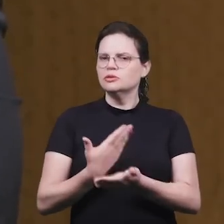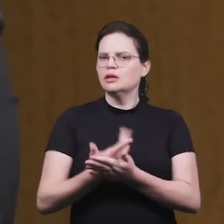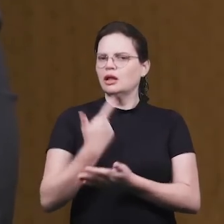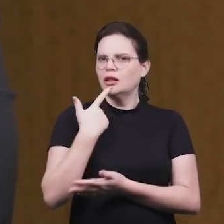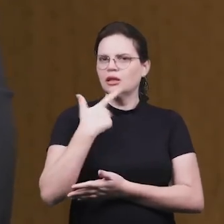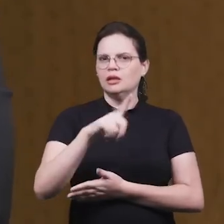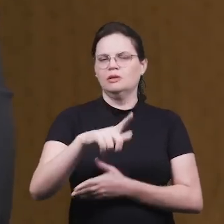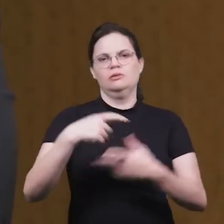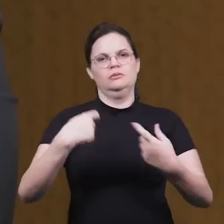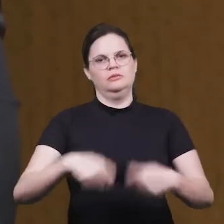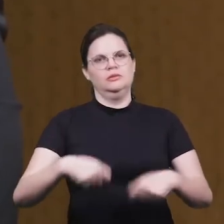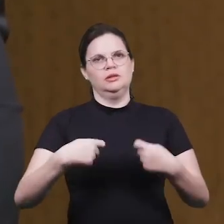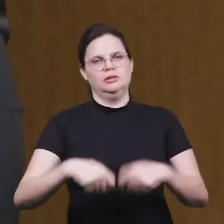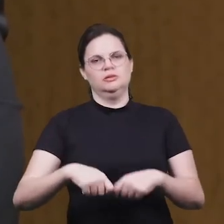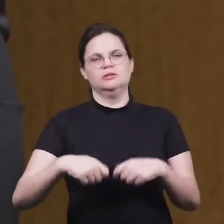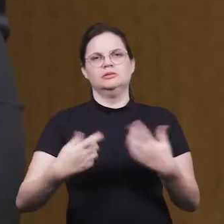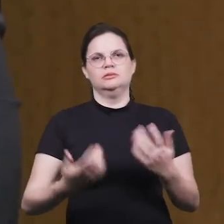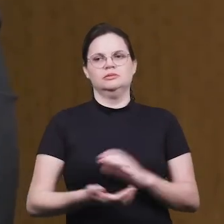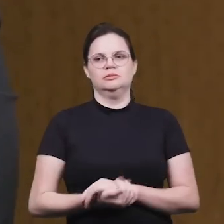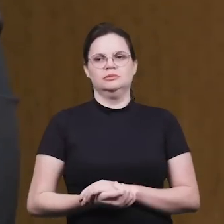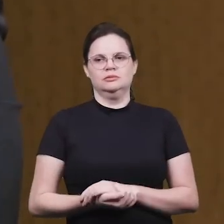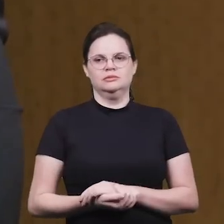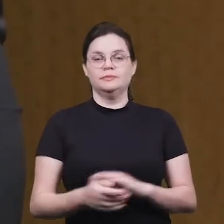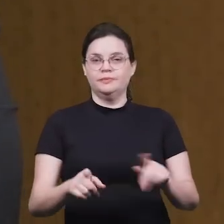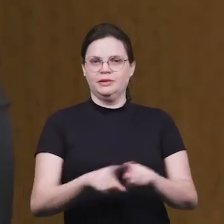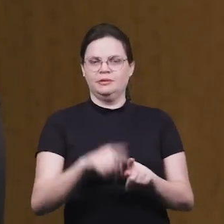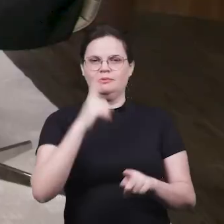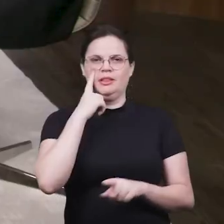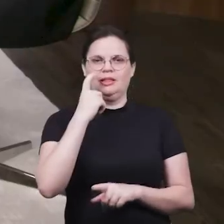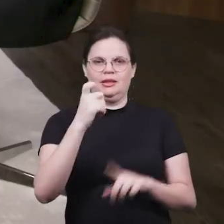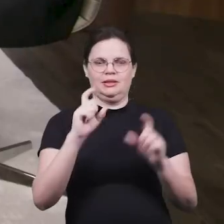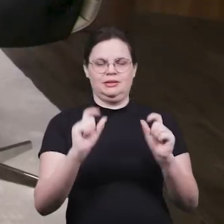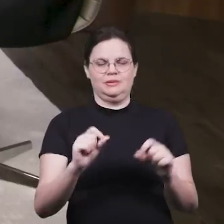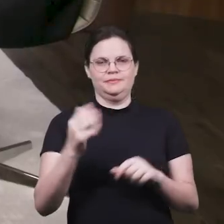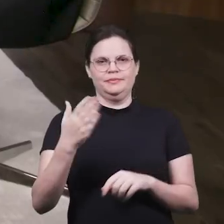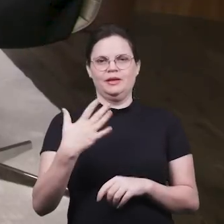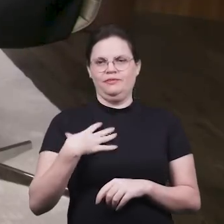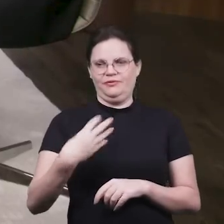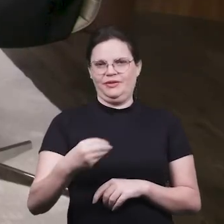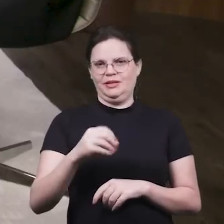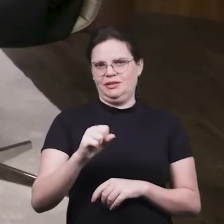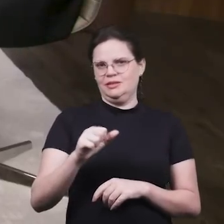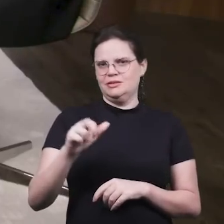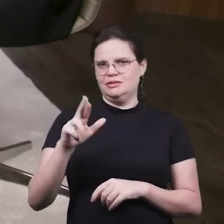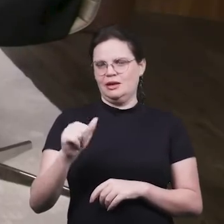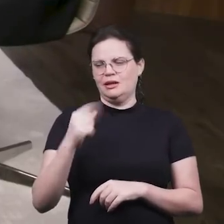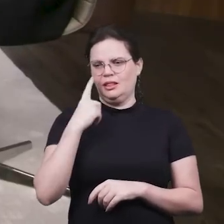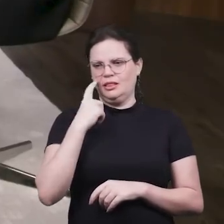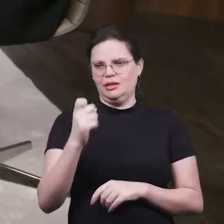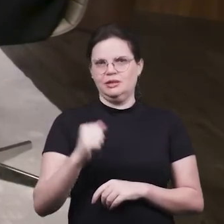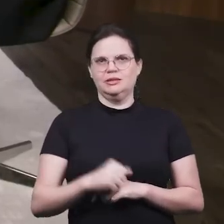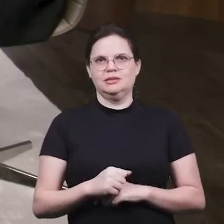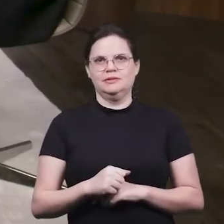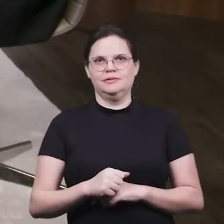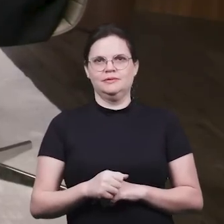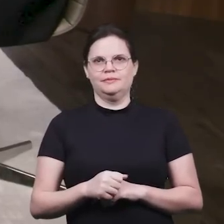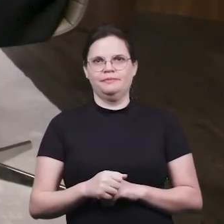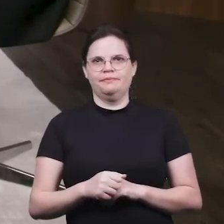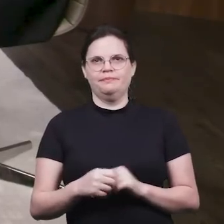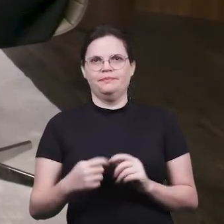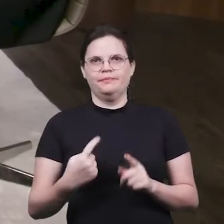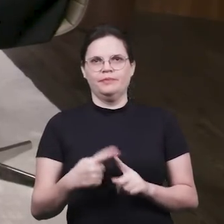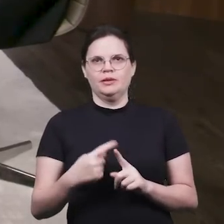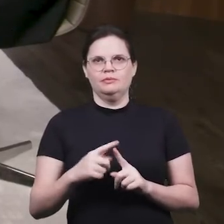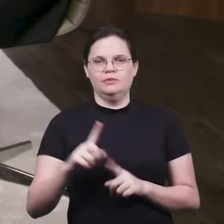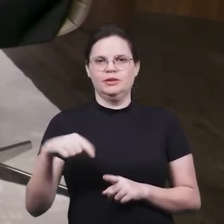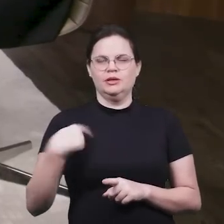línguas estrangeiras e principalmente interessante inglês. Até no caso da Sara, que como os Estados Unidos é um país de muitos